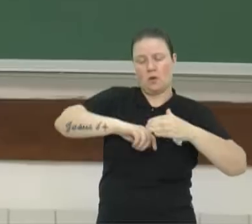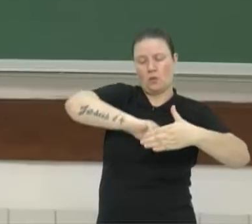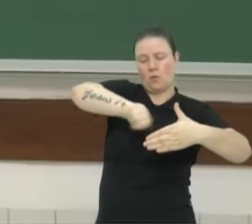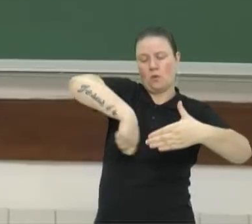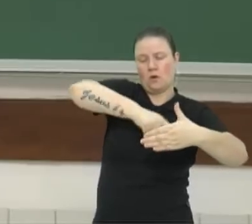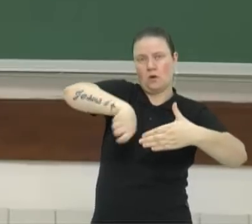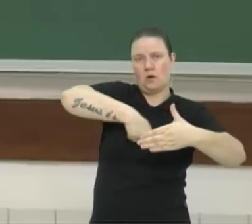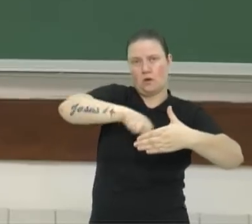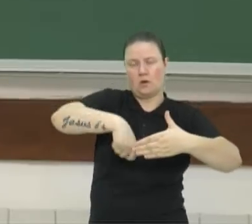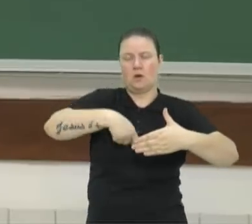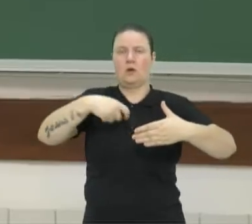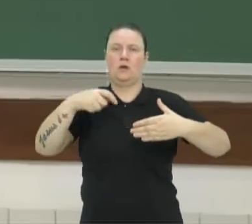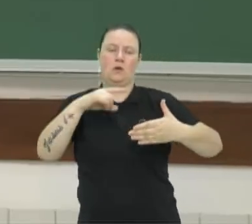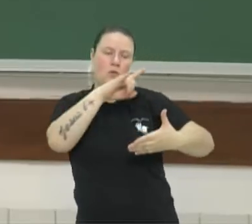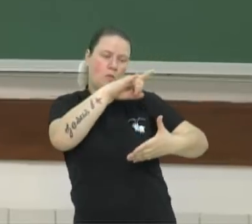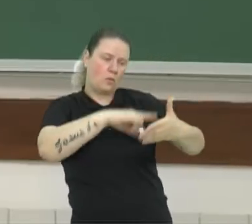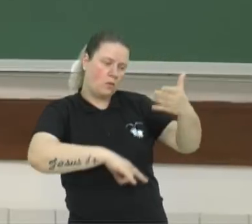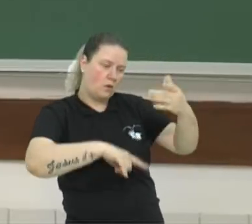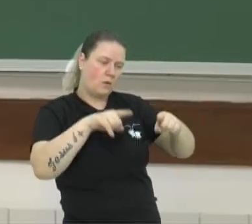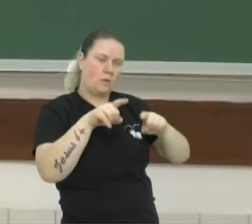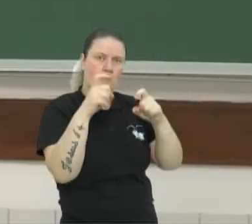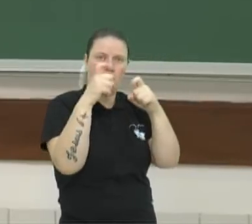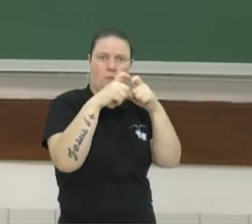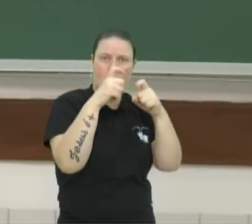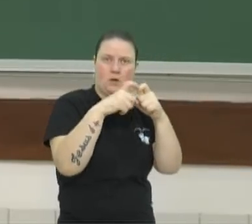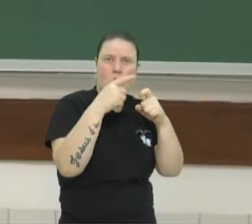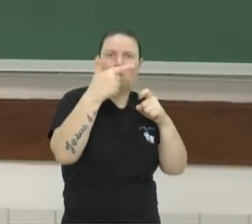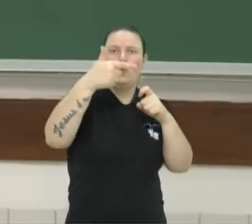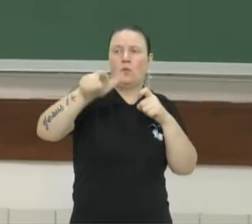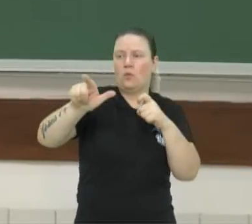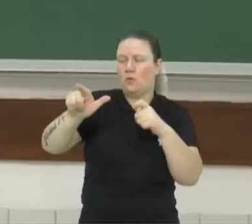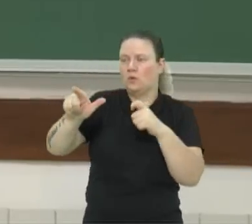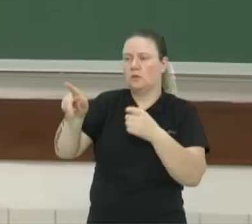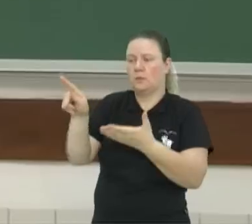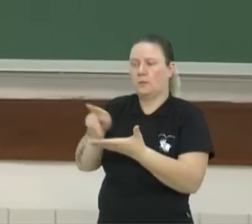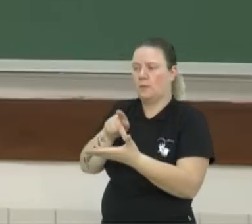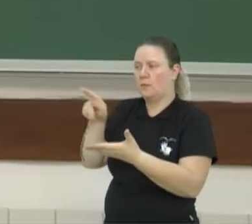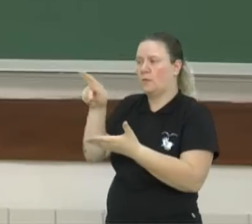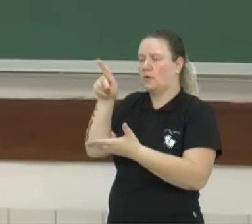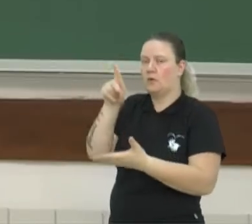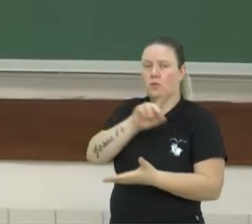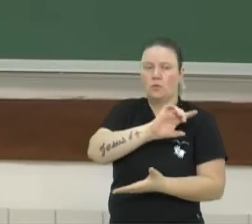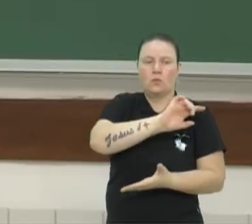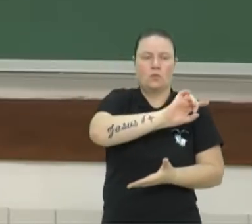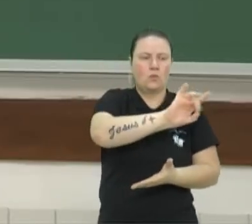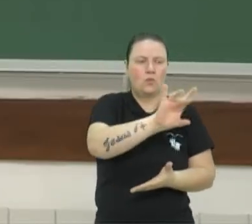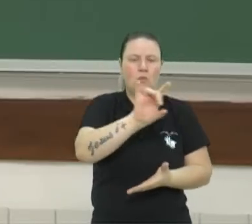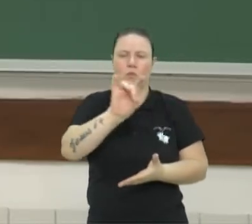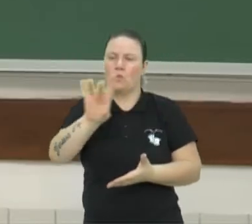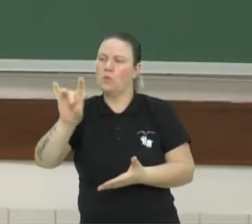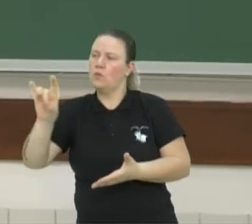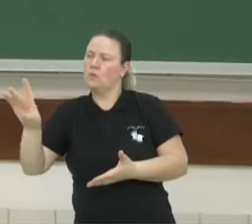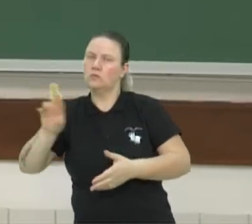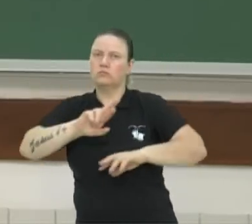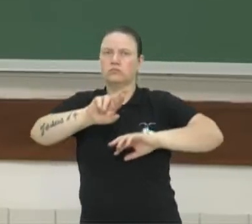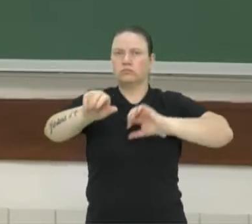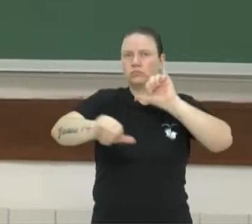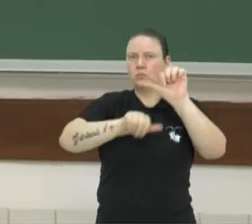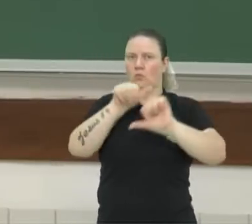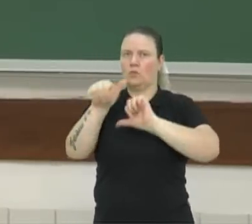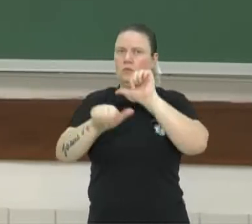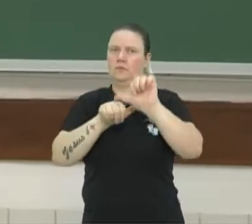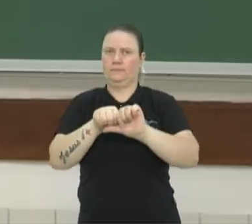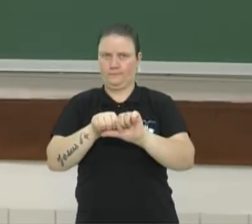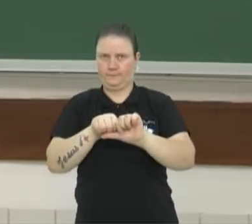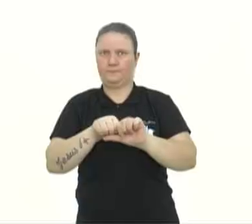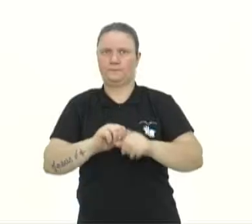a receita médica tem outra. O gênero poema tem outra, e assim o gênero causa também tem as suas. Acompanhamos aqui